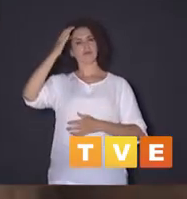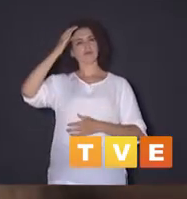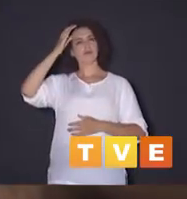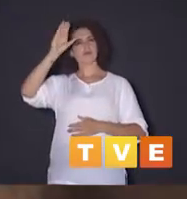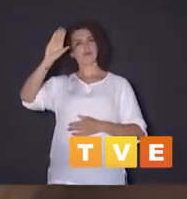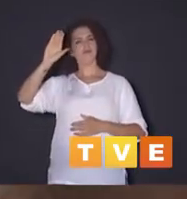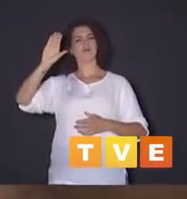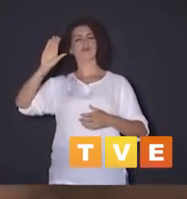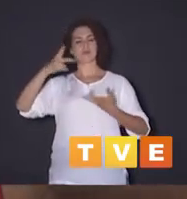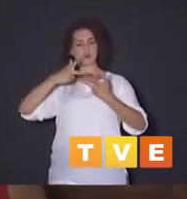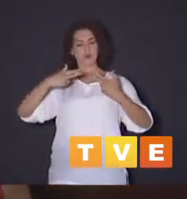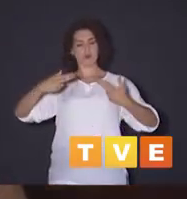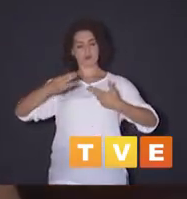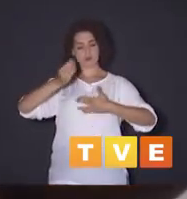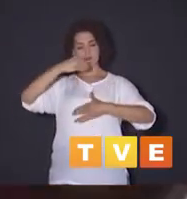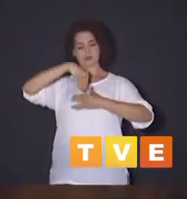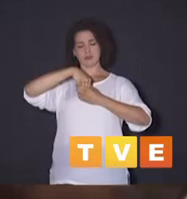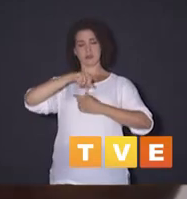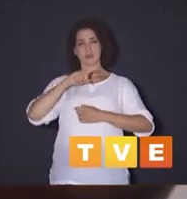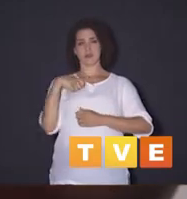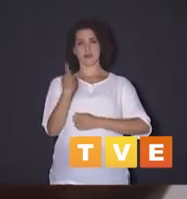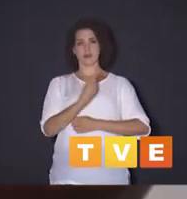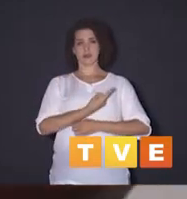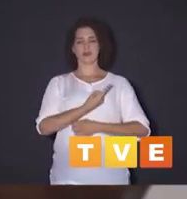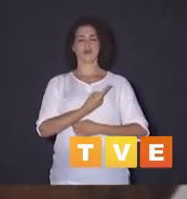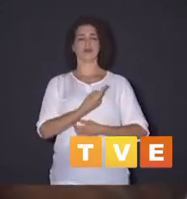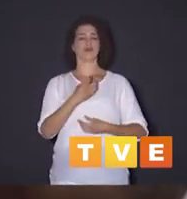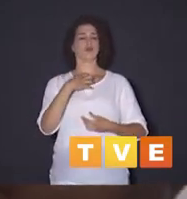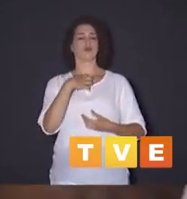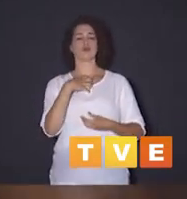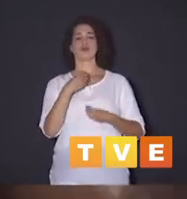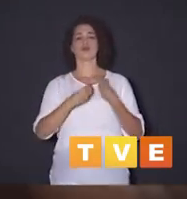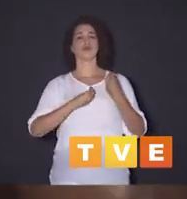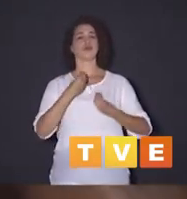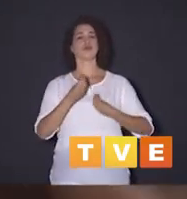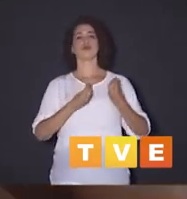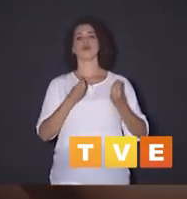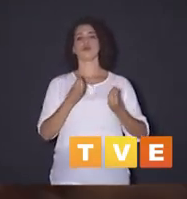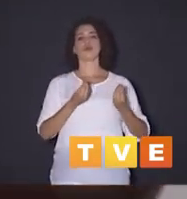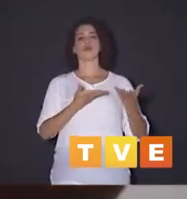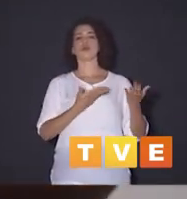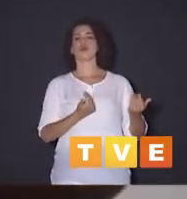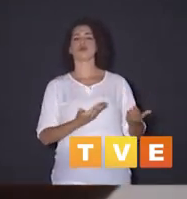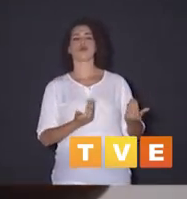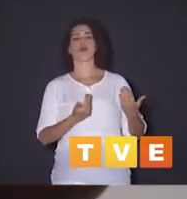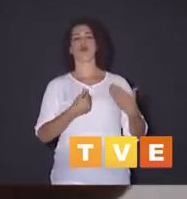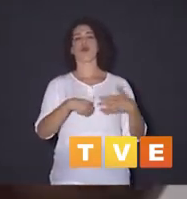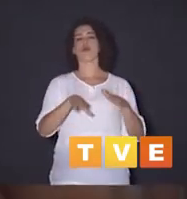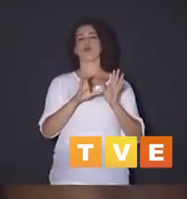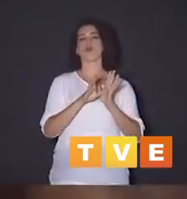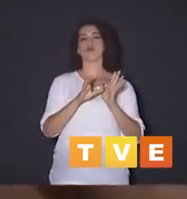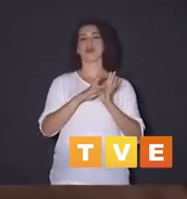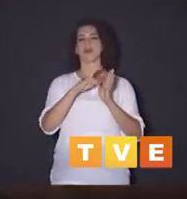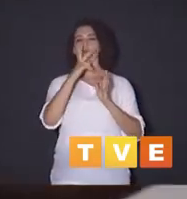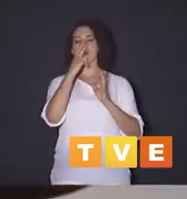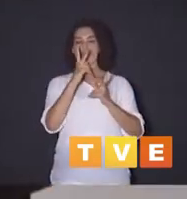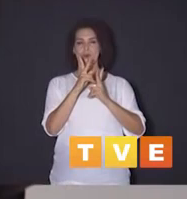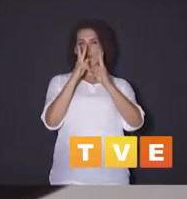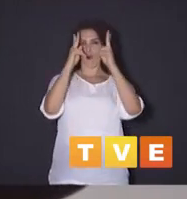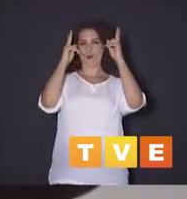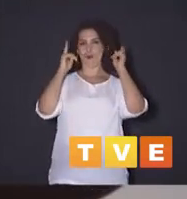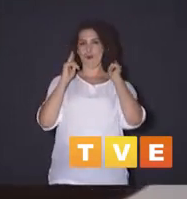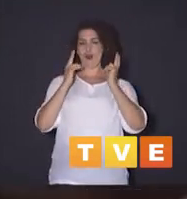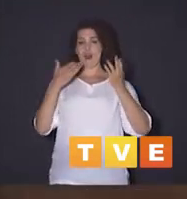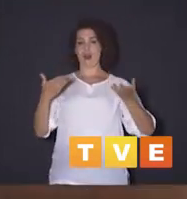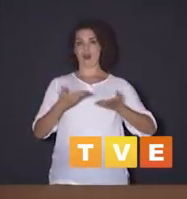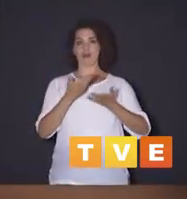coisa que está com a gente tipo a forma como os meninos e nossas comunidades corta o cabelo né que hoje está sendo